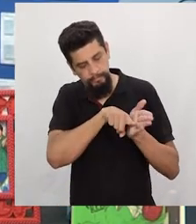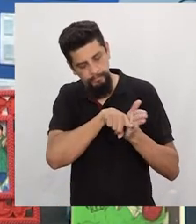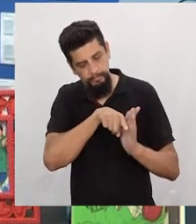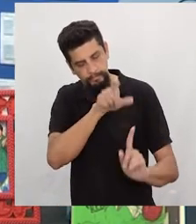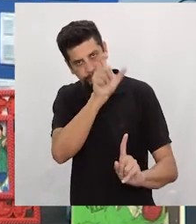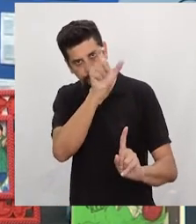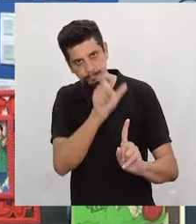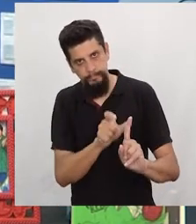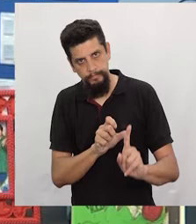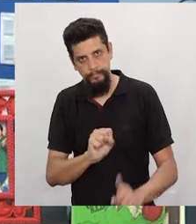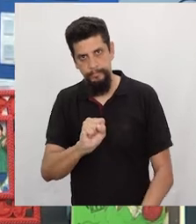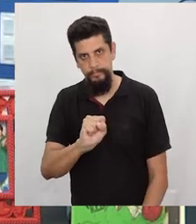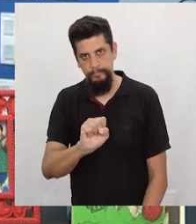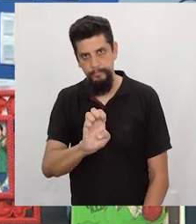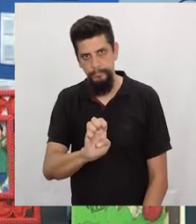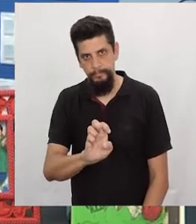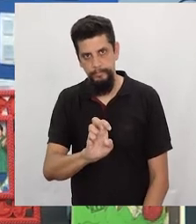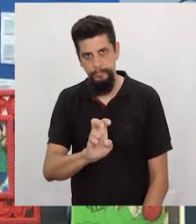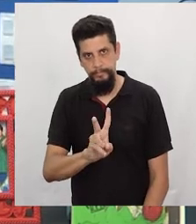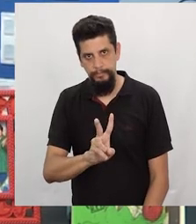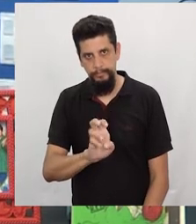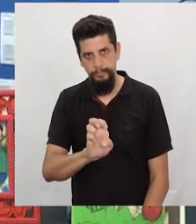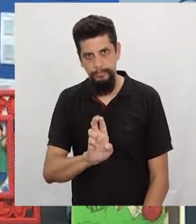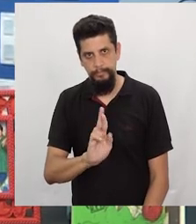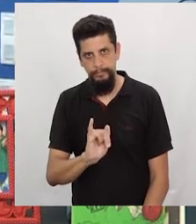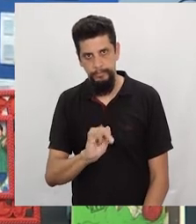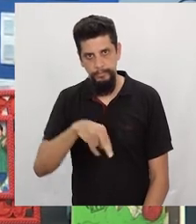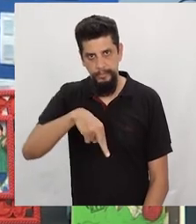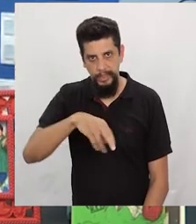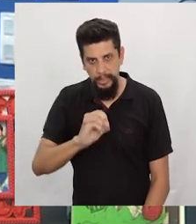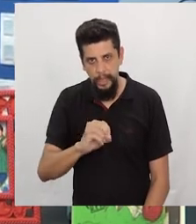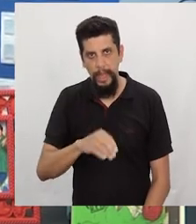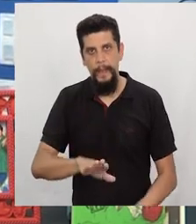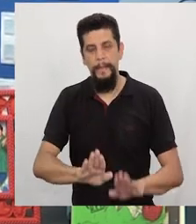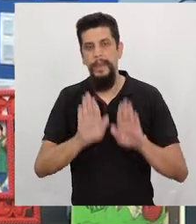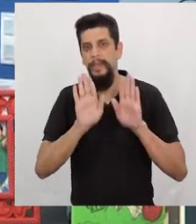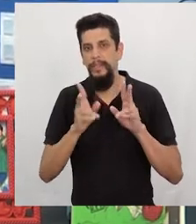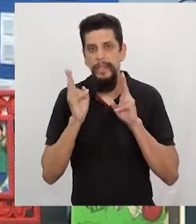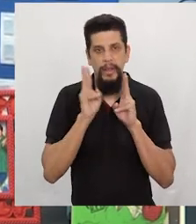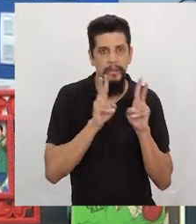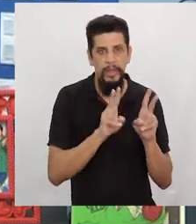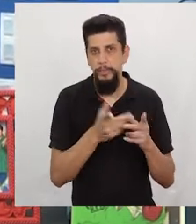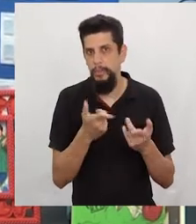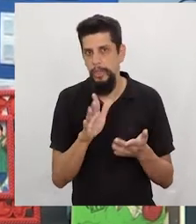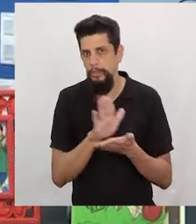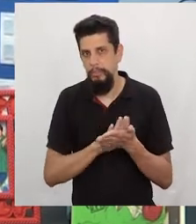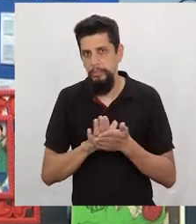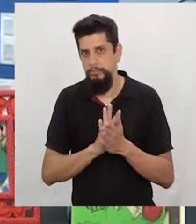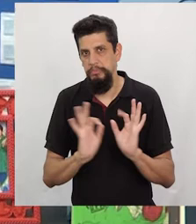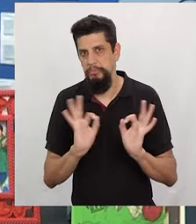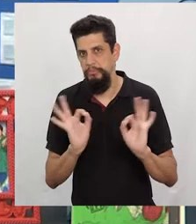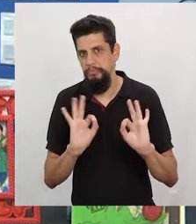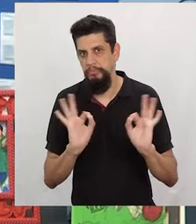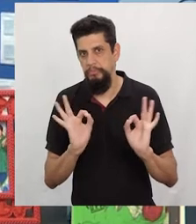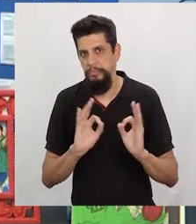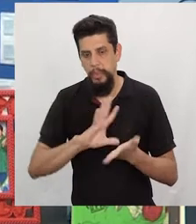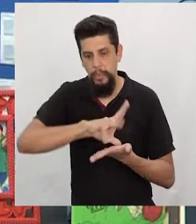foi o Severino, o porteiro. Mas logo eles já viram que ele não tinha nada a ver com a